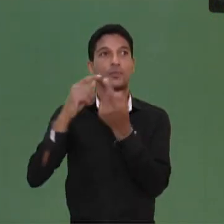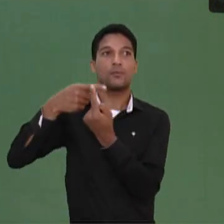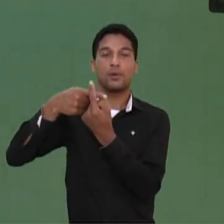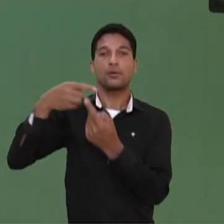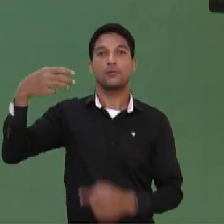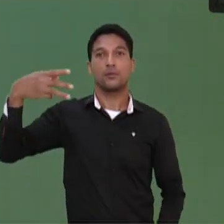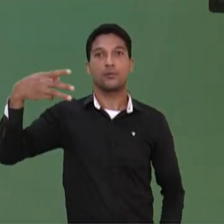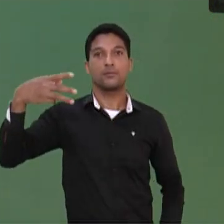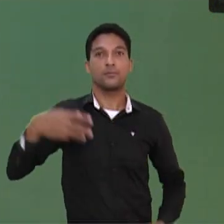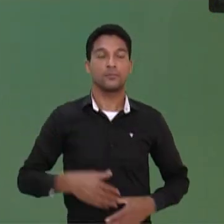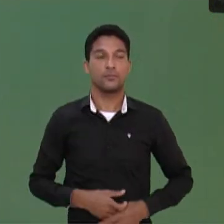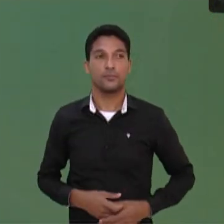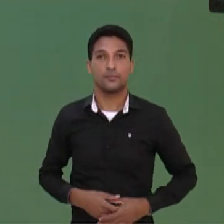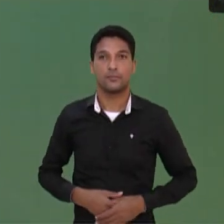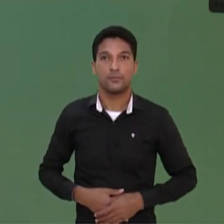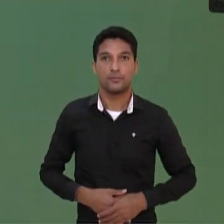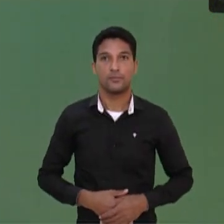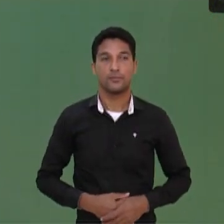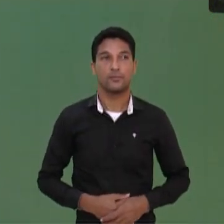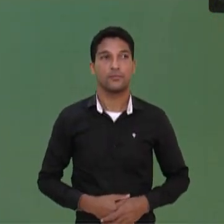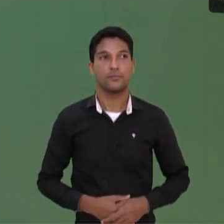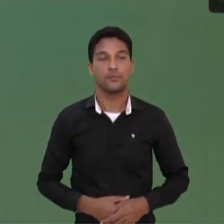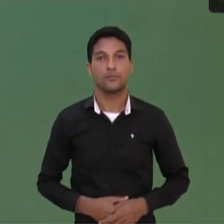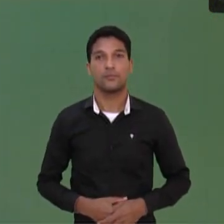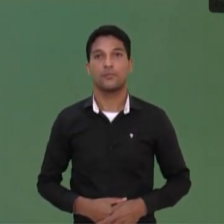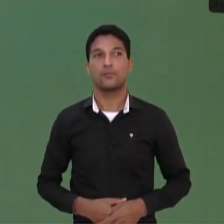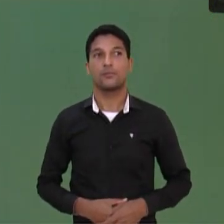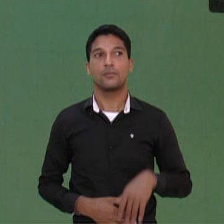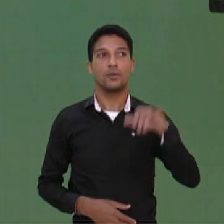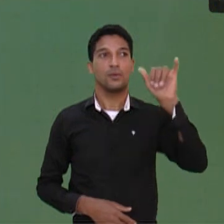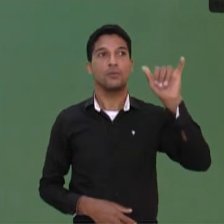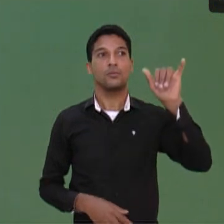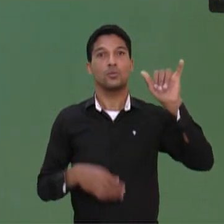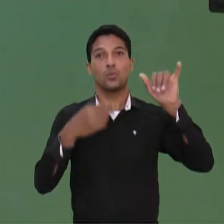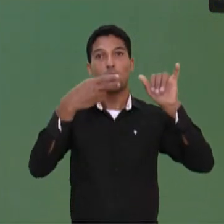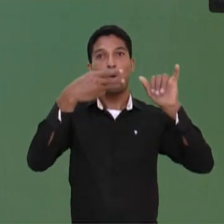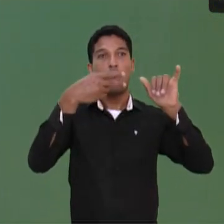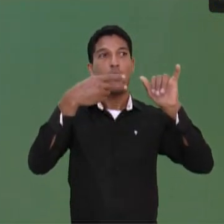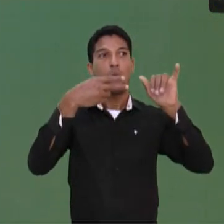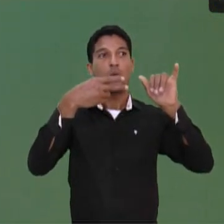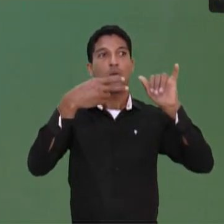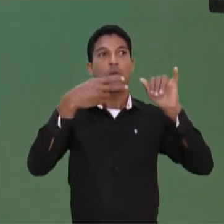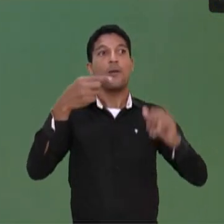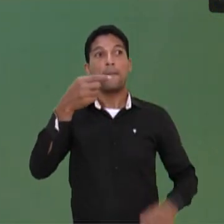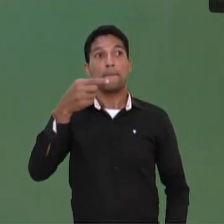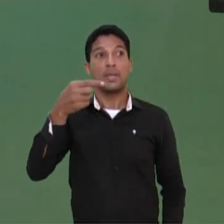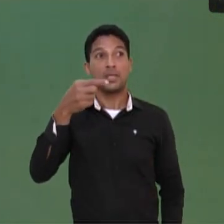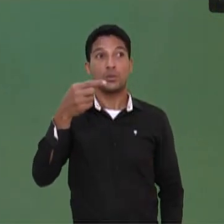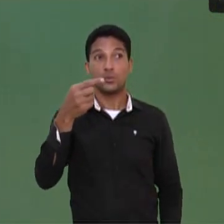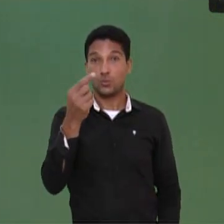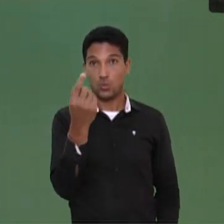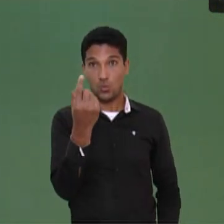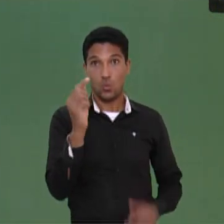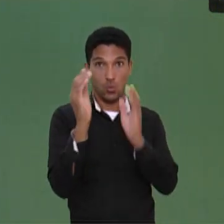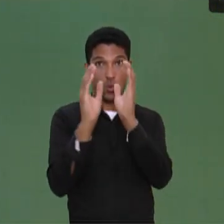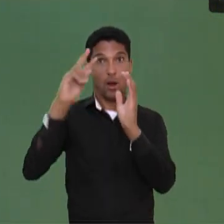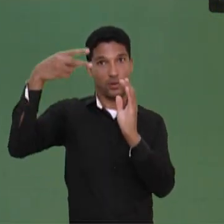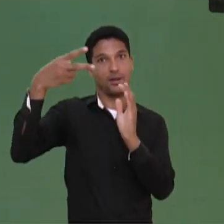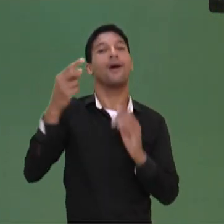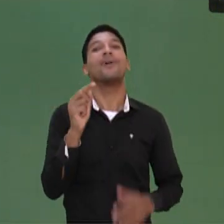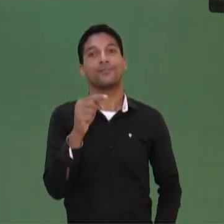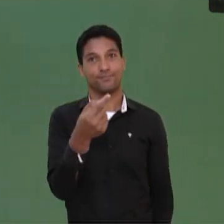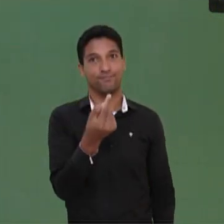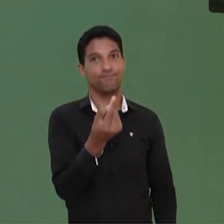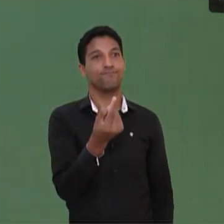mais 3. Y vai ser igual. Menos 1 ao quadrado é 1. Menos 4